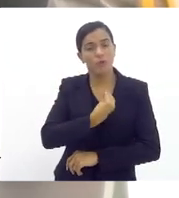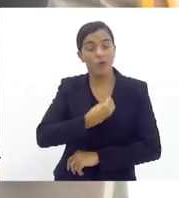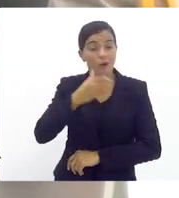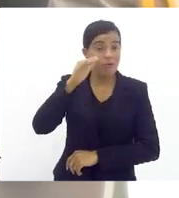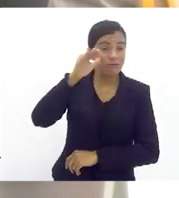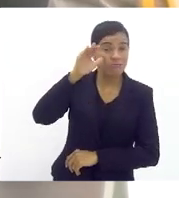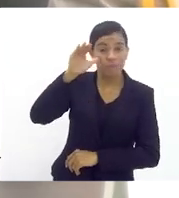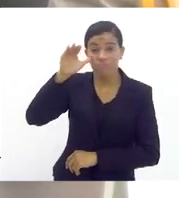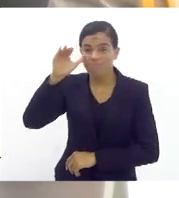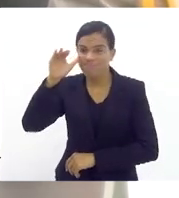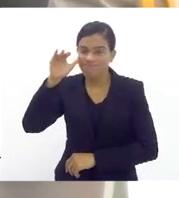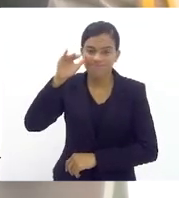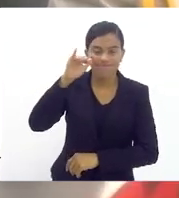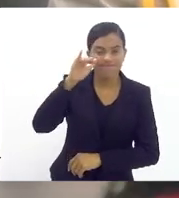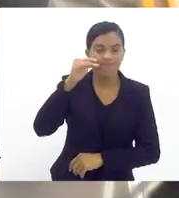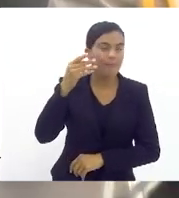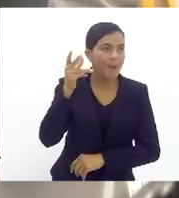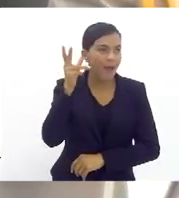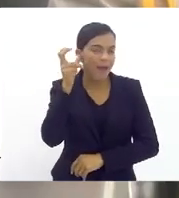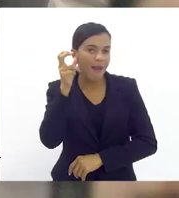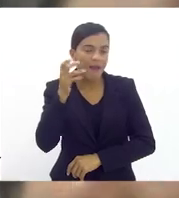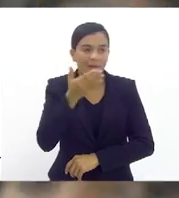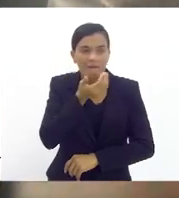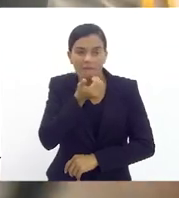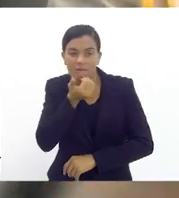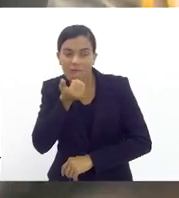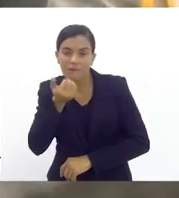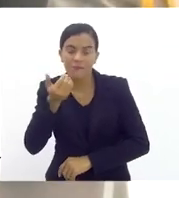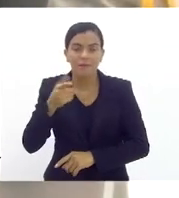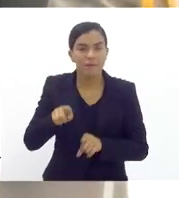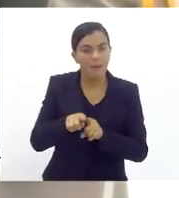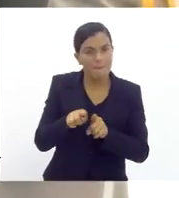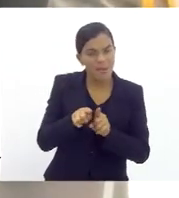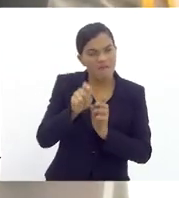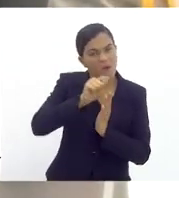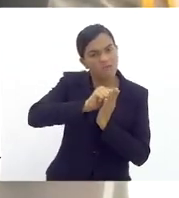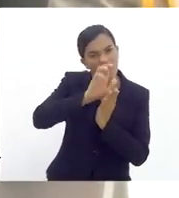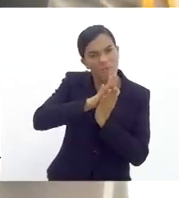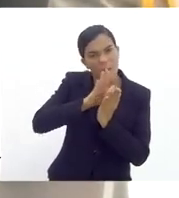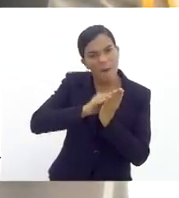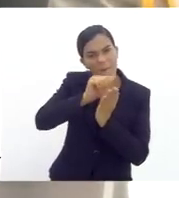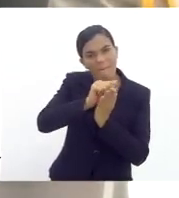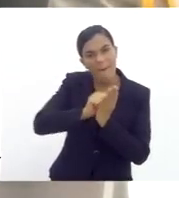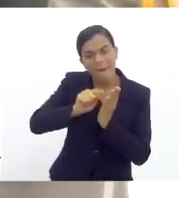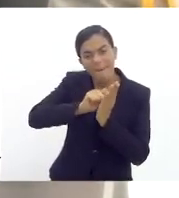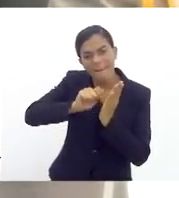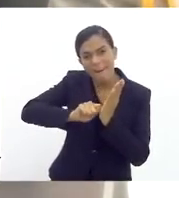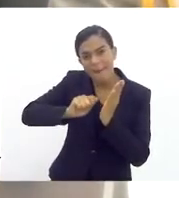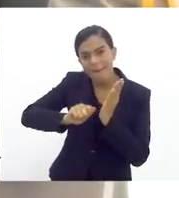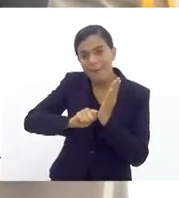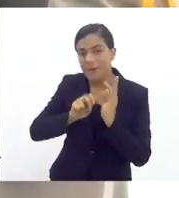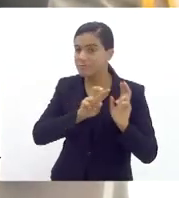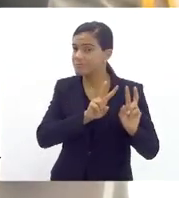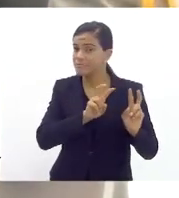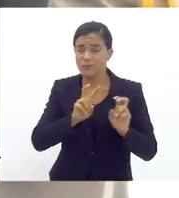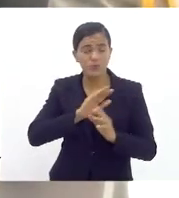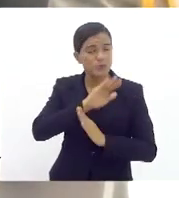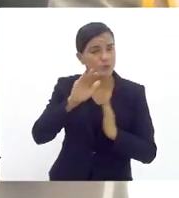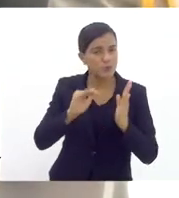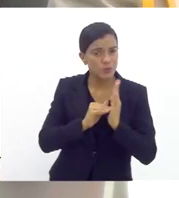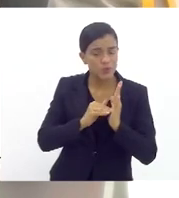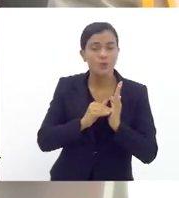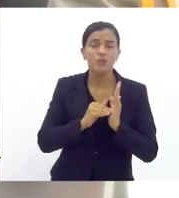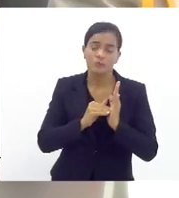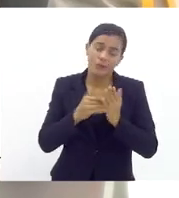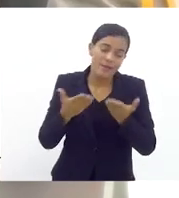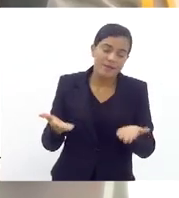curioso para ouvir o que vocês têm para propor, vou anotar essas questões.